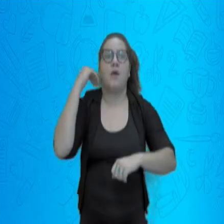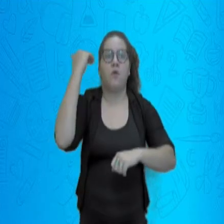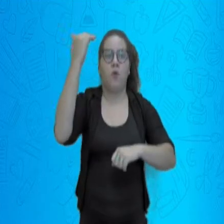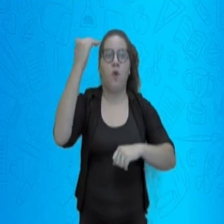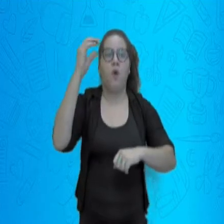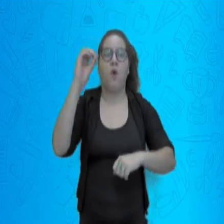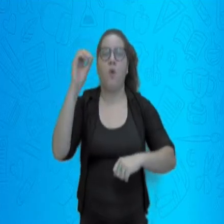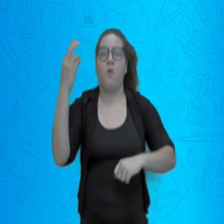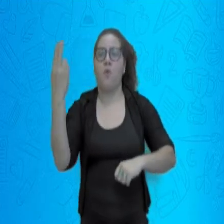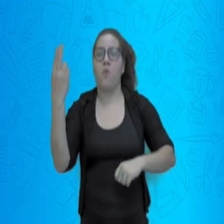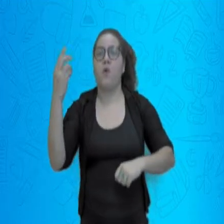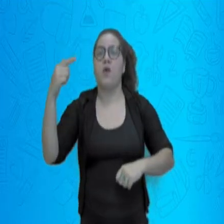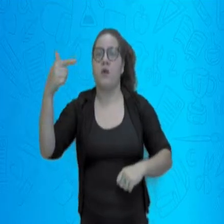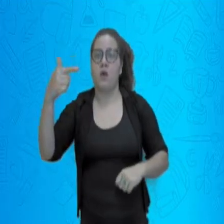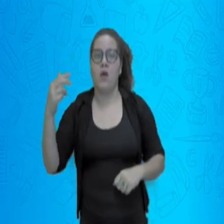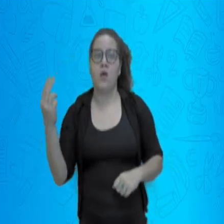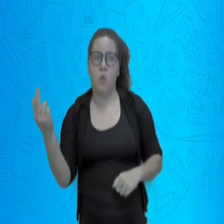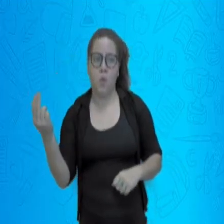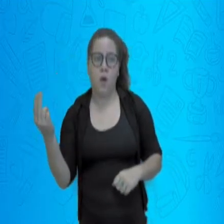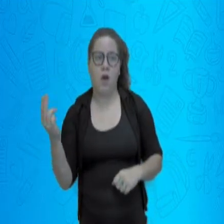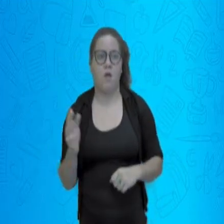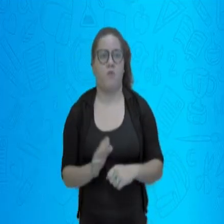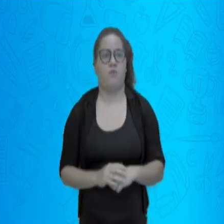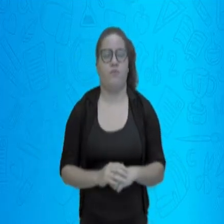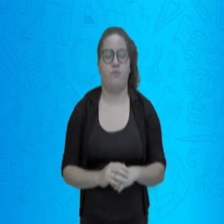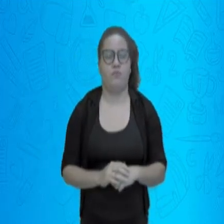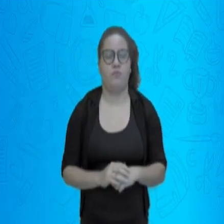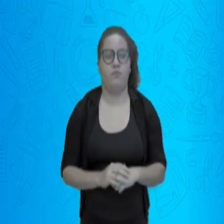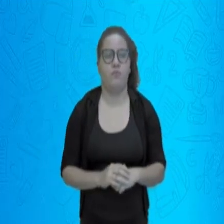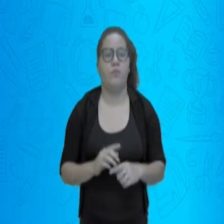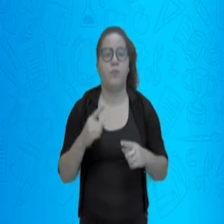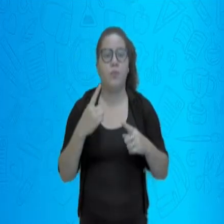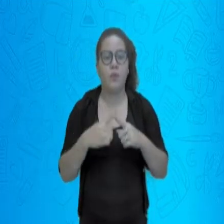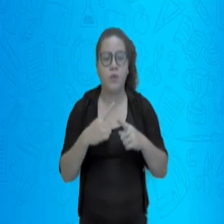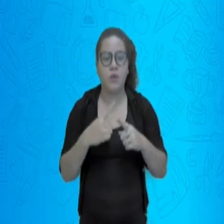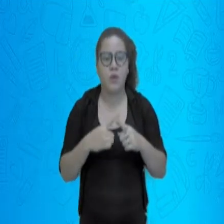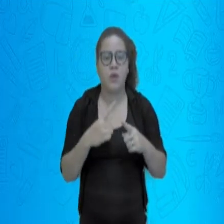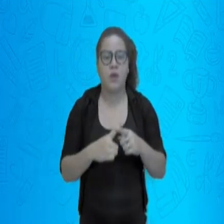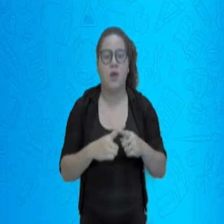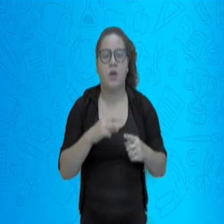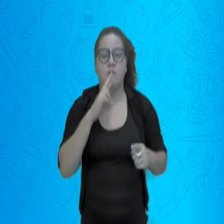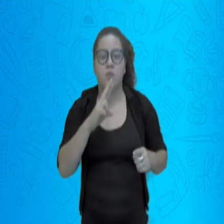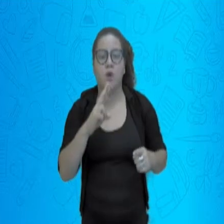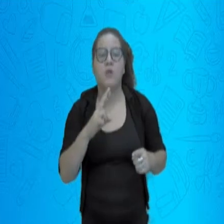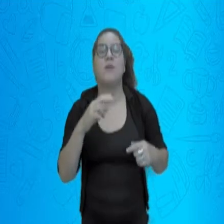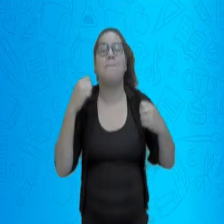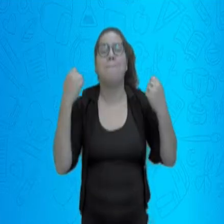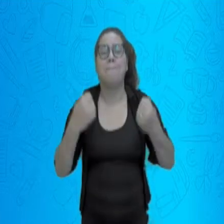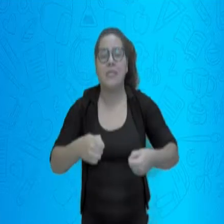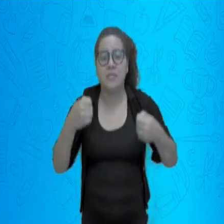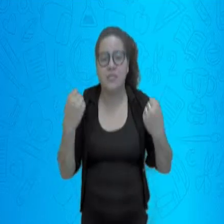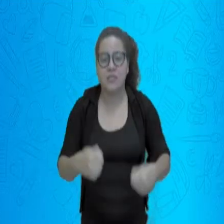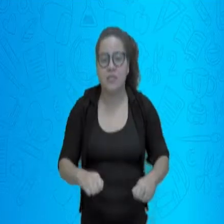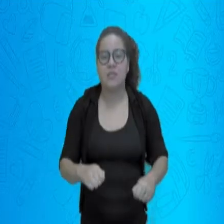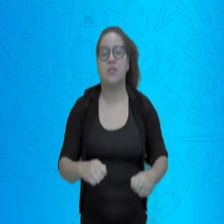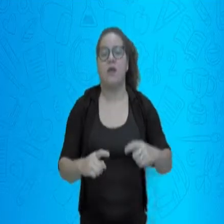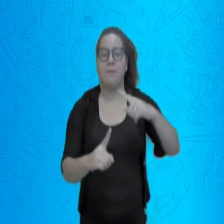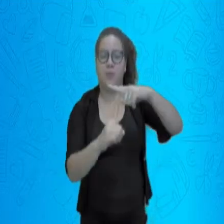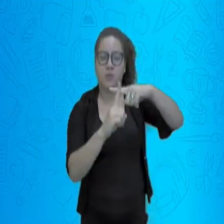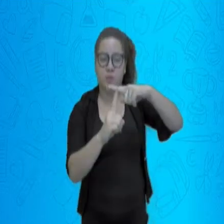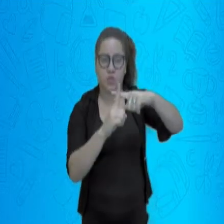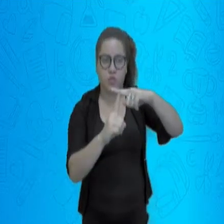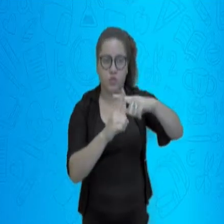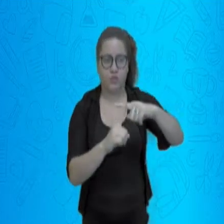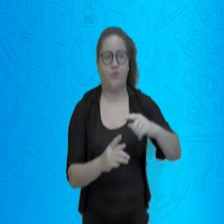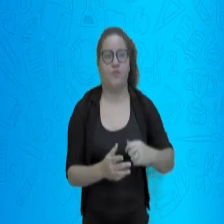o resultado tem que ser um número positivo para pertencer ao conjunto dos números naturais. E é